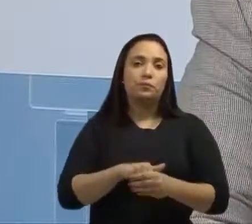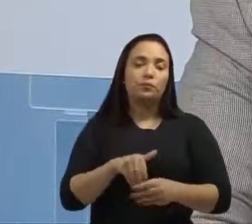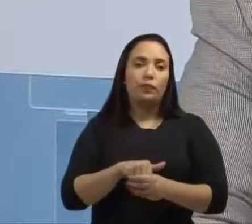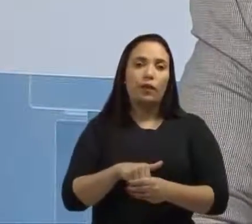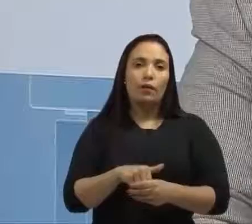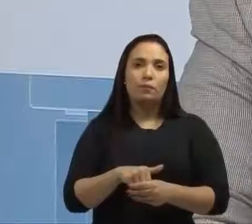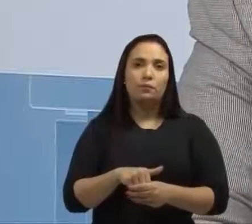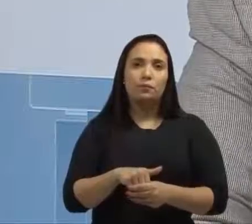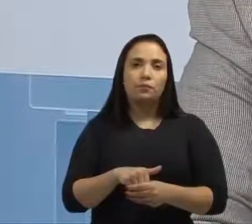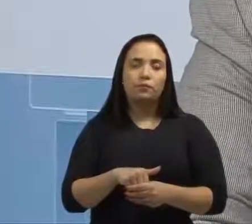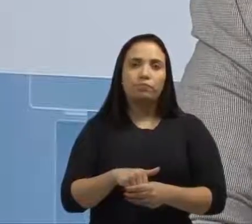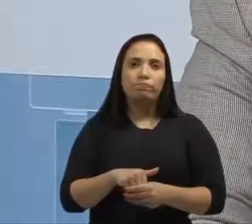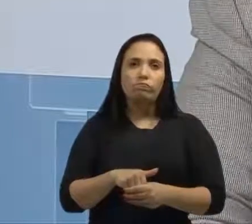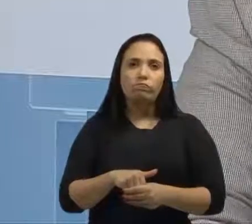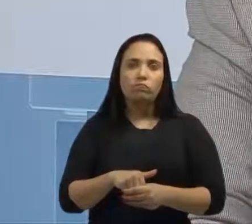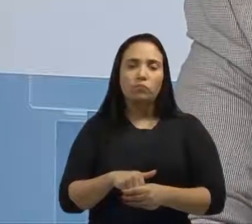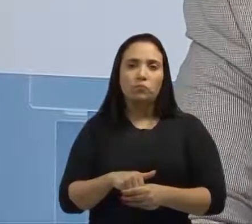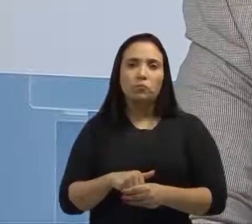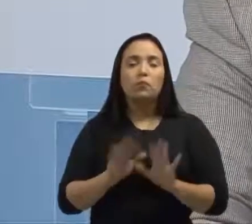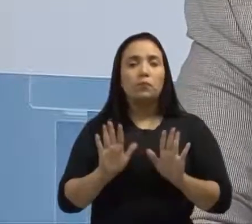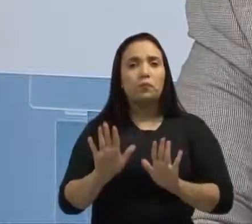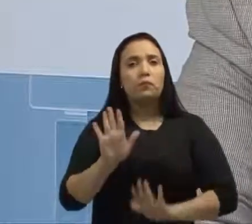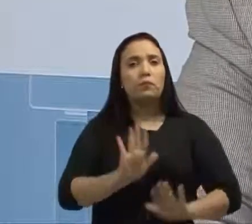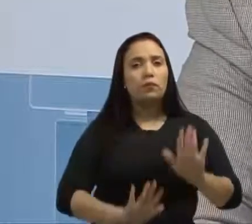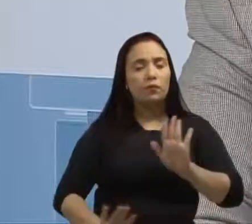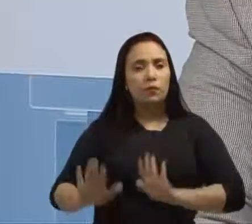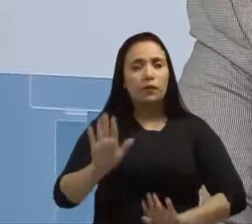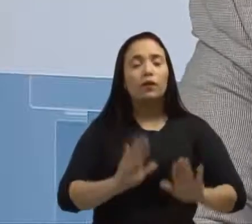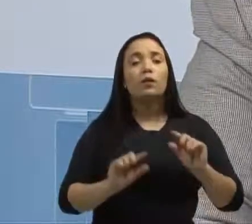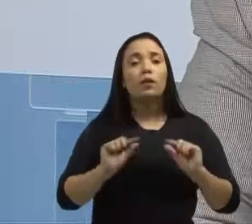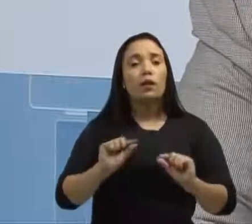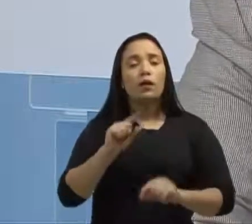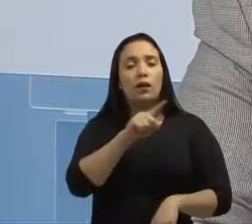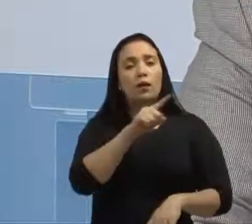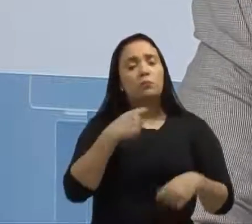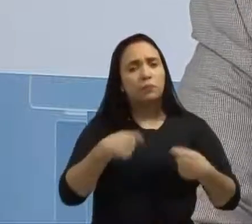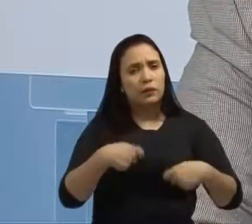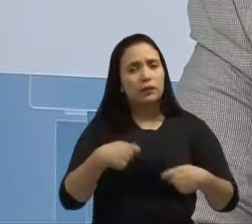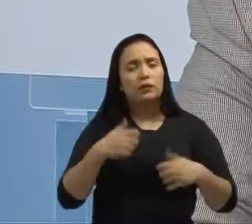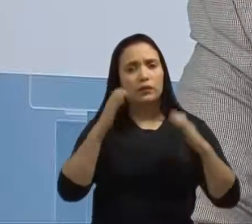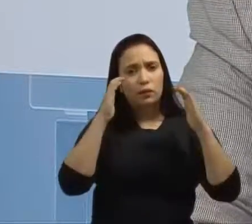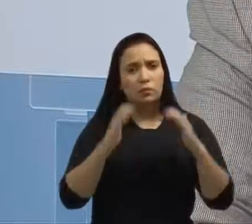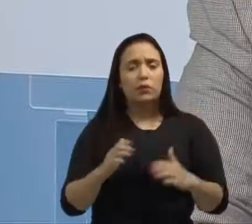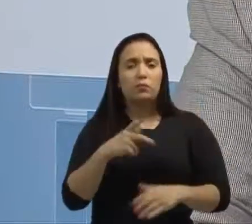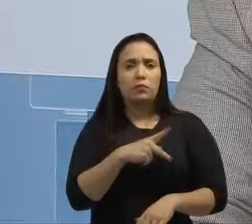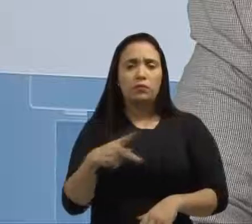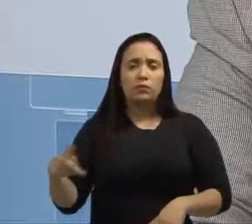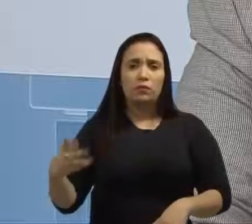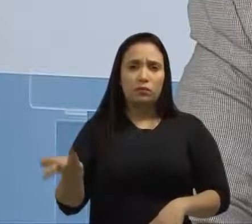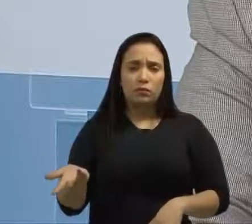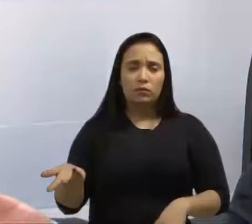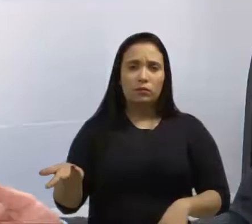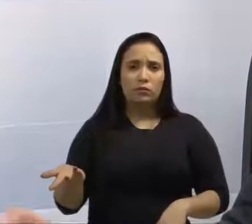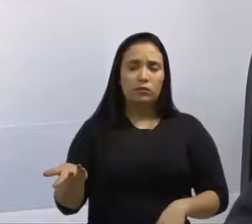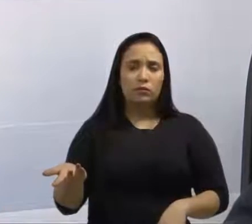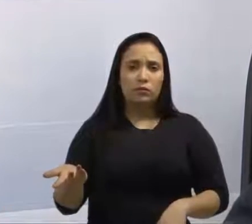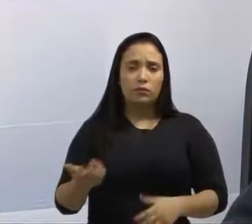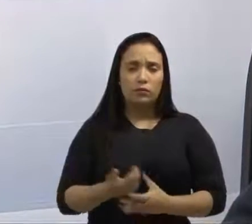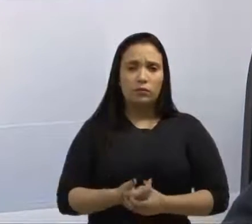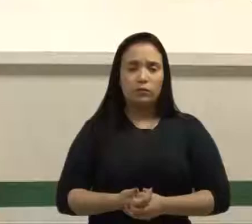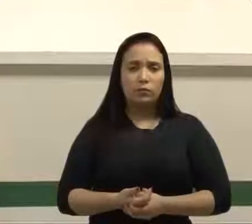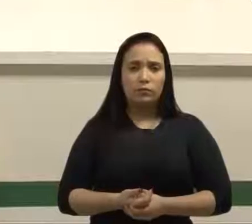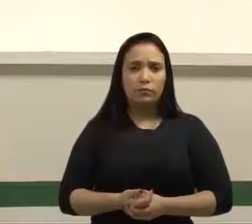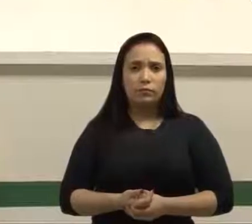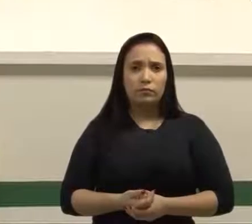Agora, mesmo assim, Luiz, não há que ter cuidado com a instituição Presidência da República, não? Mas o homem que está lá não tem condições de ficar lá.